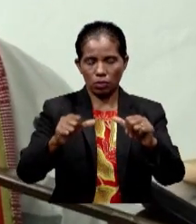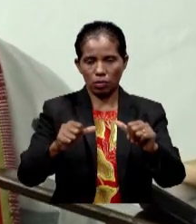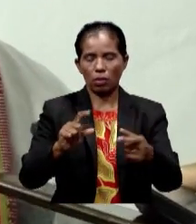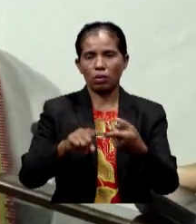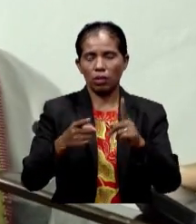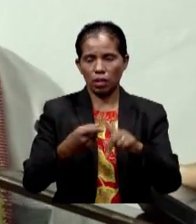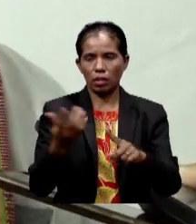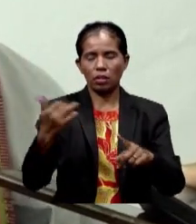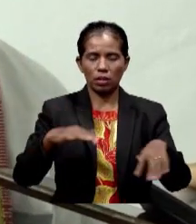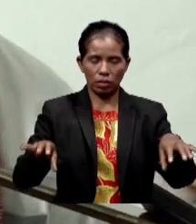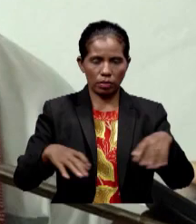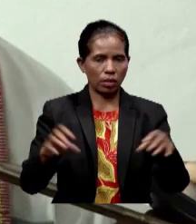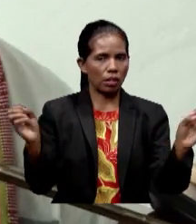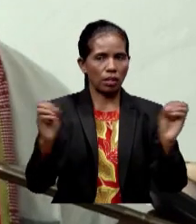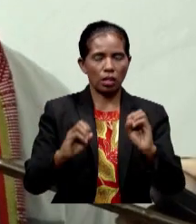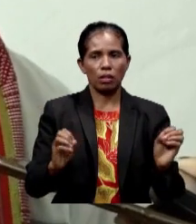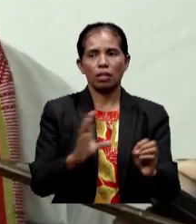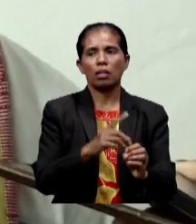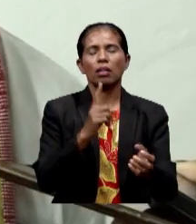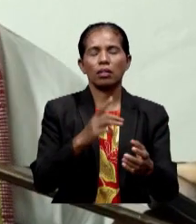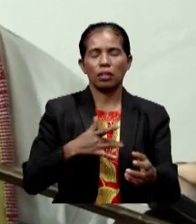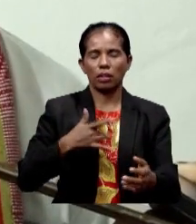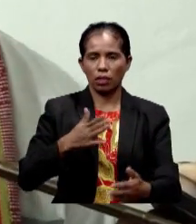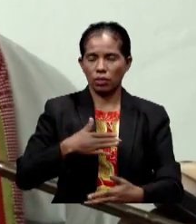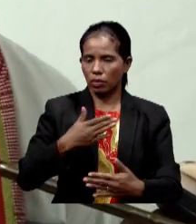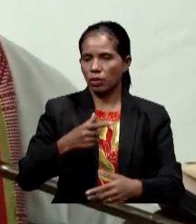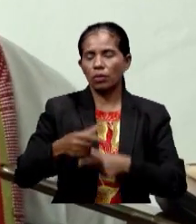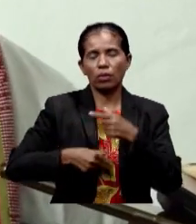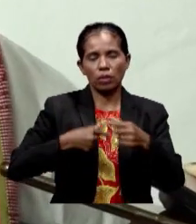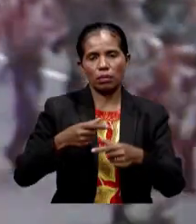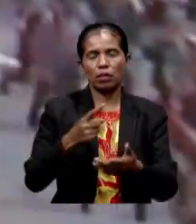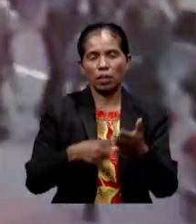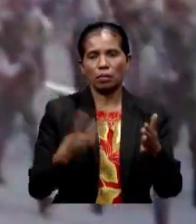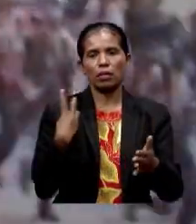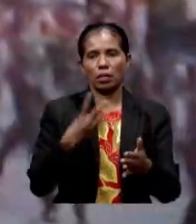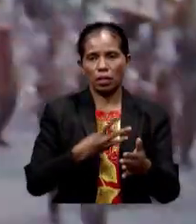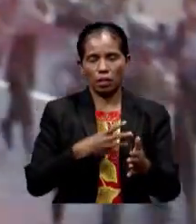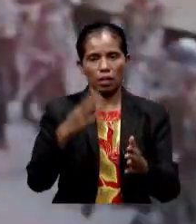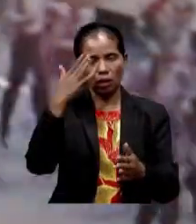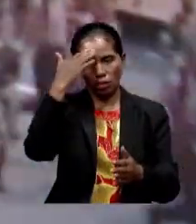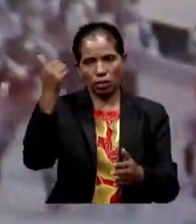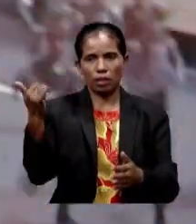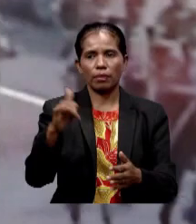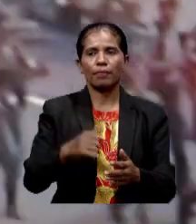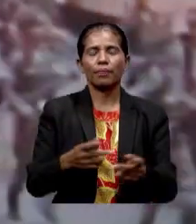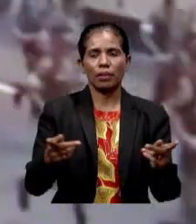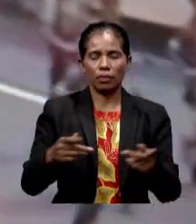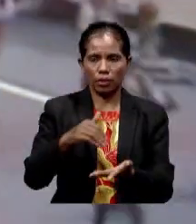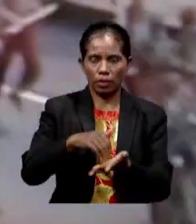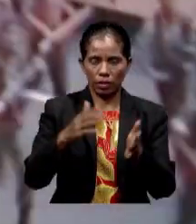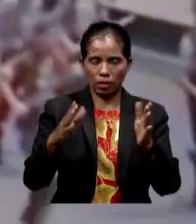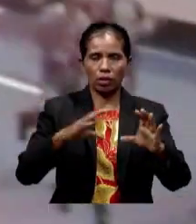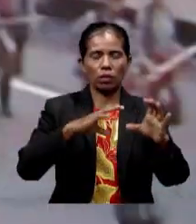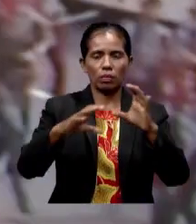luta laos menikmati saide ma koini ta hetan halu atia sira Ia Fatin Hanesan, estudante de